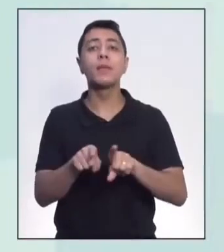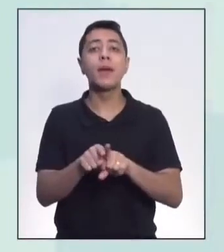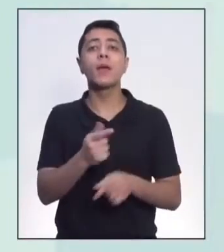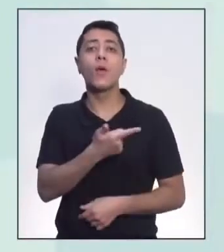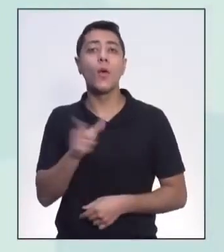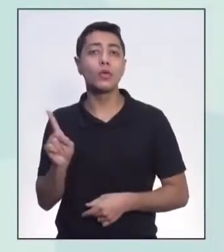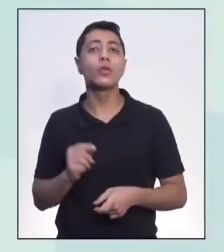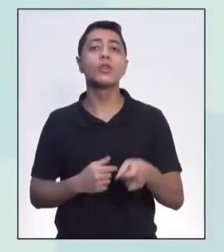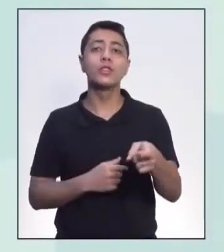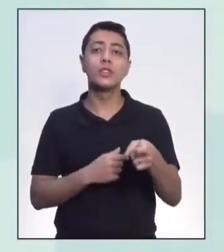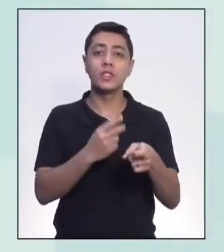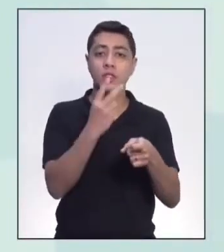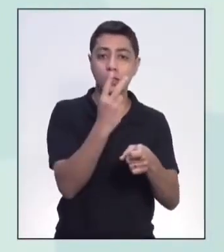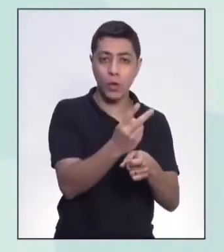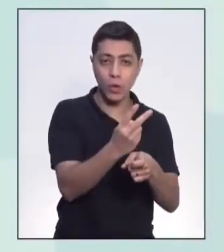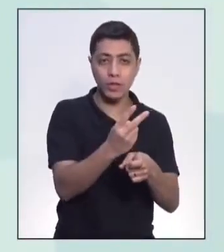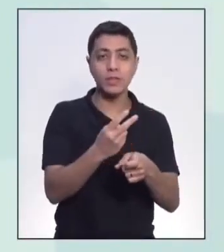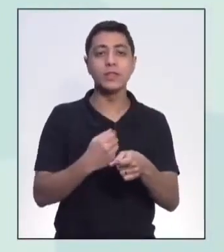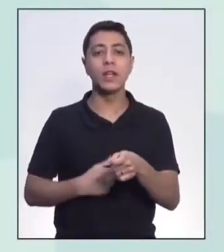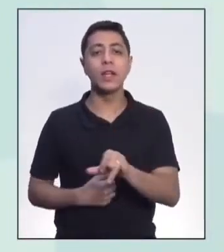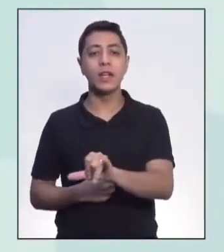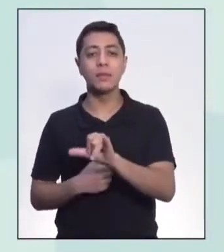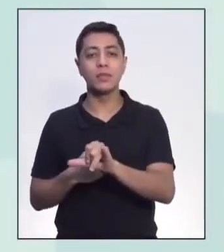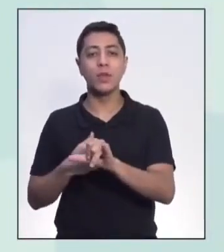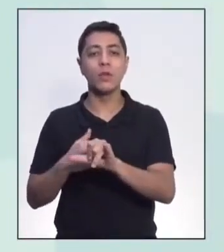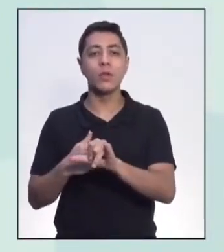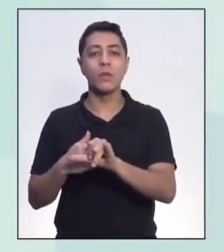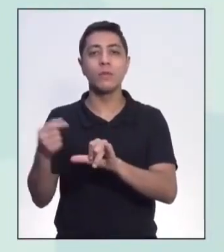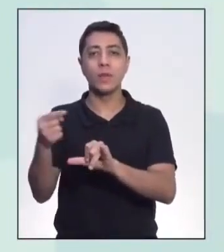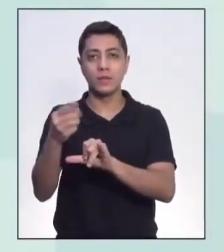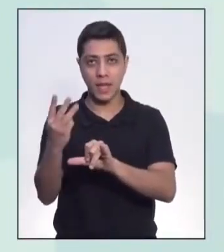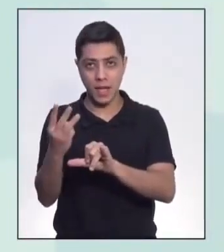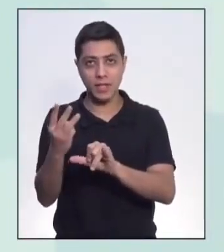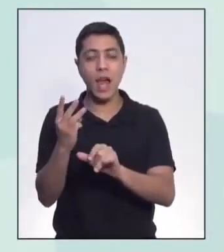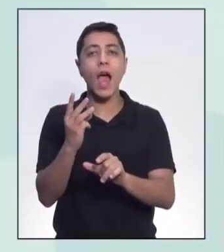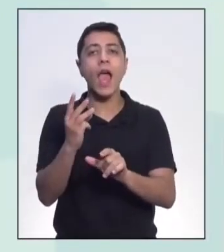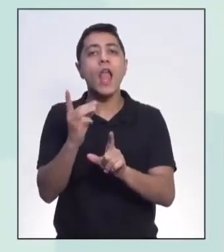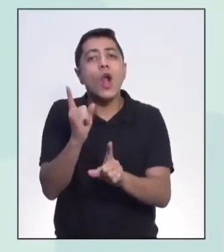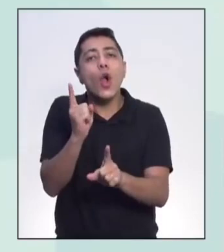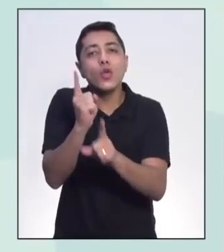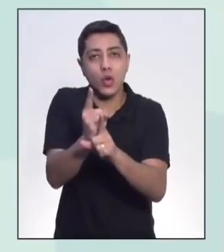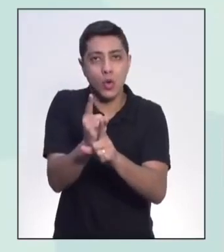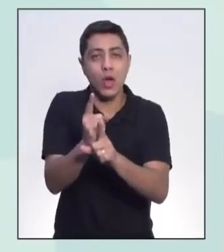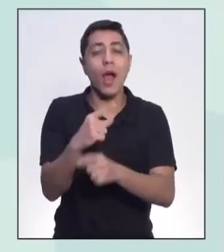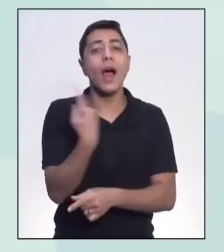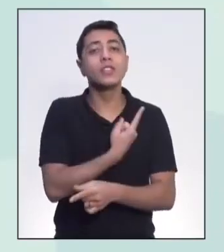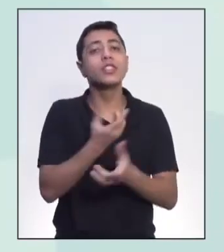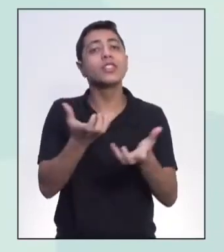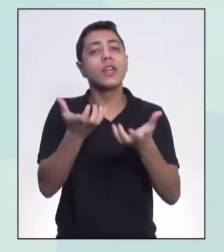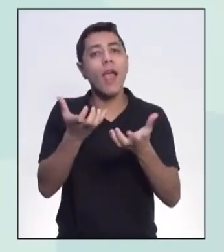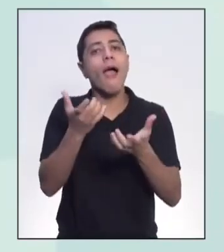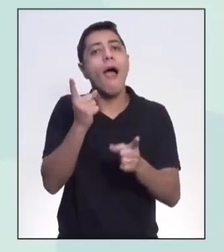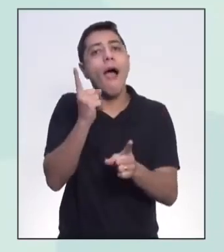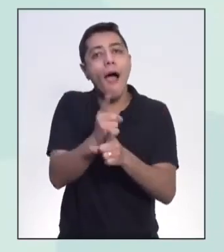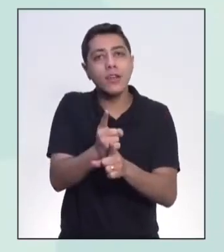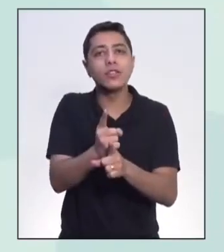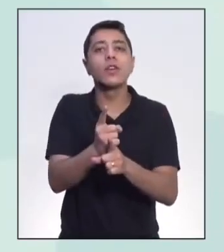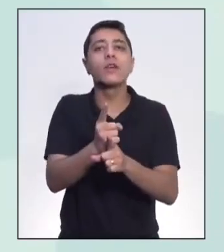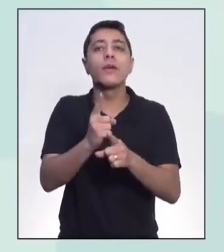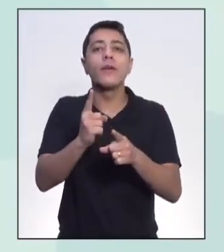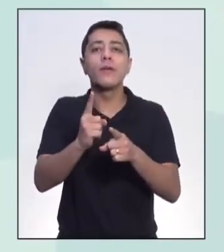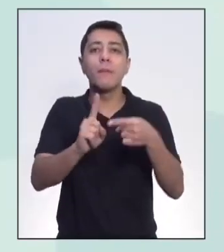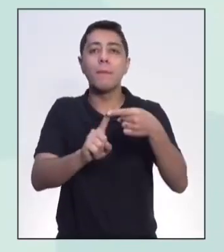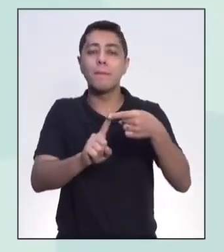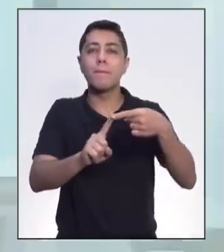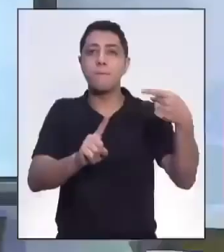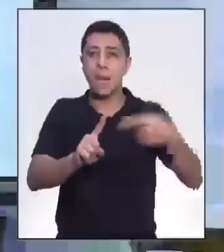2 pontos é o ponto de intersecção. Sim? A gente está analisando a intersecção gráfica da função do primeiro grau com a função do segundo